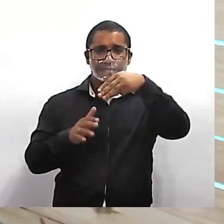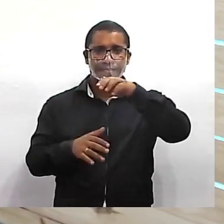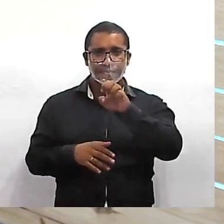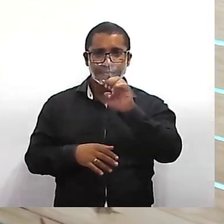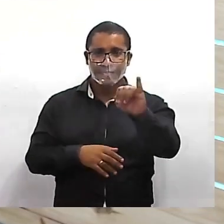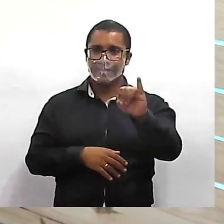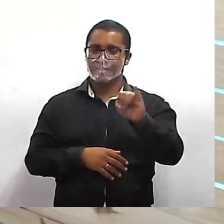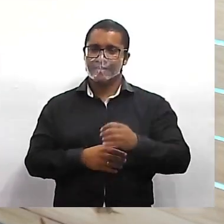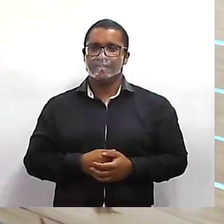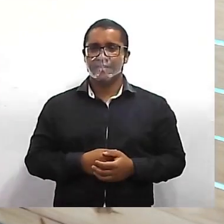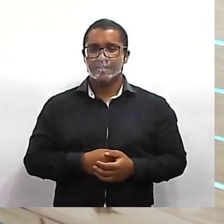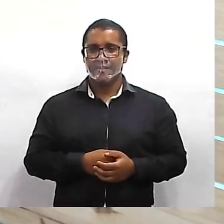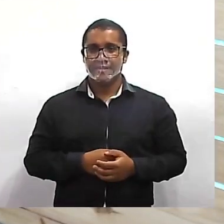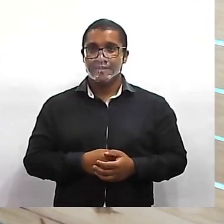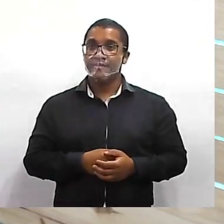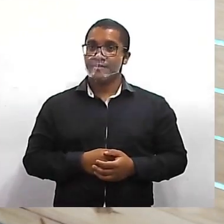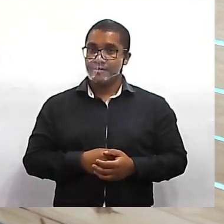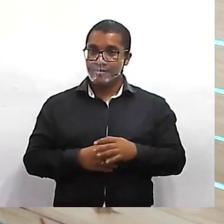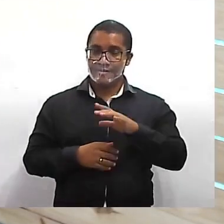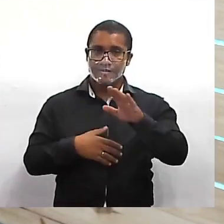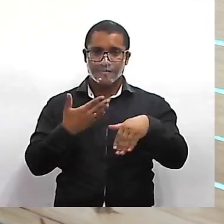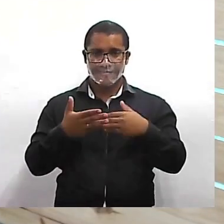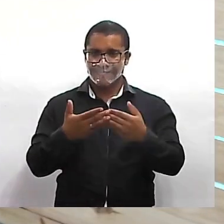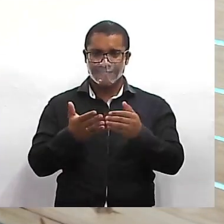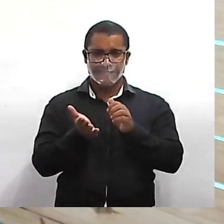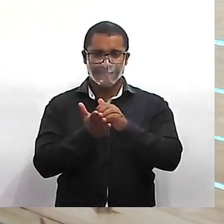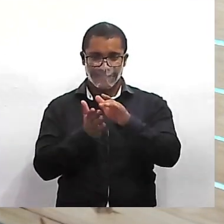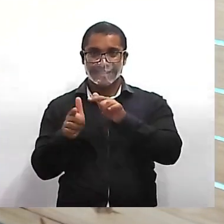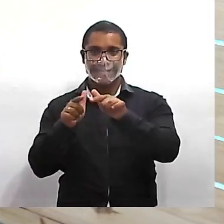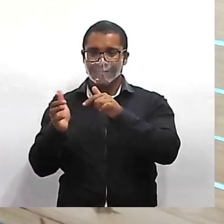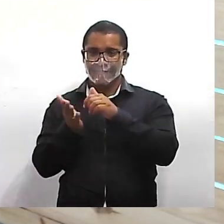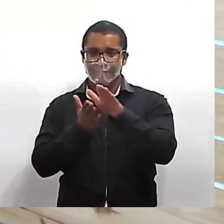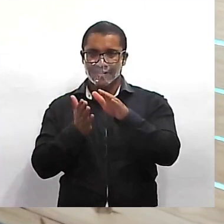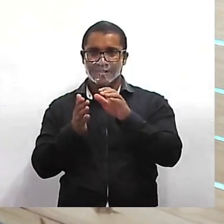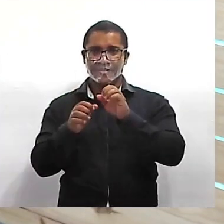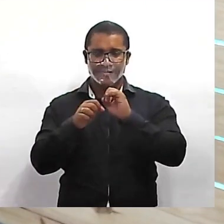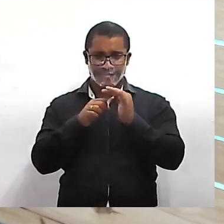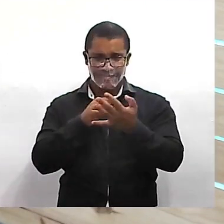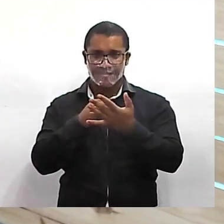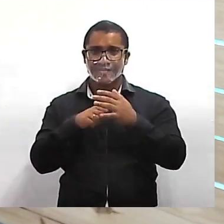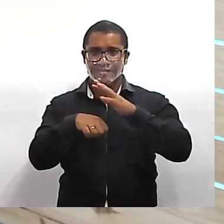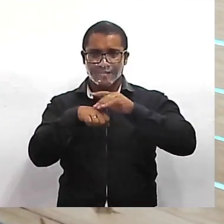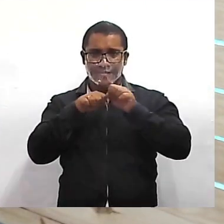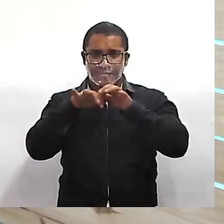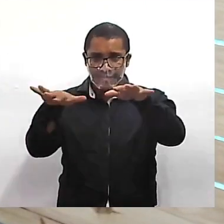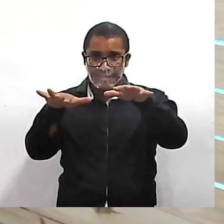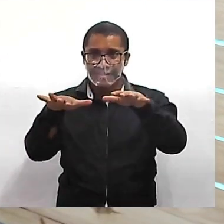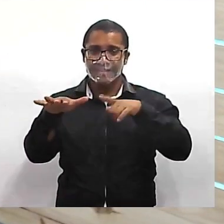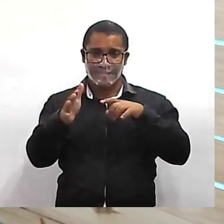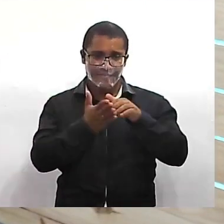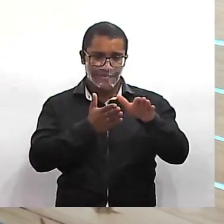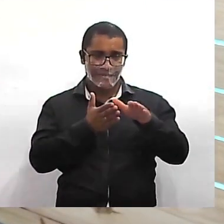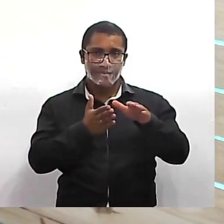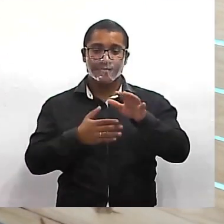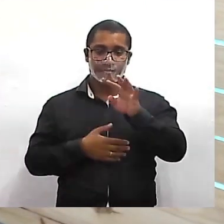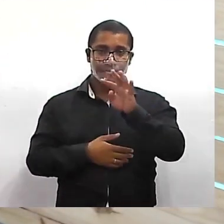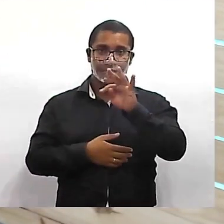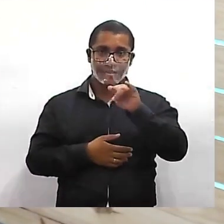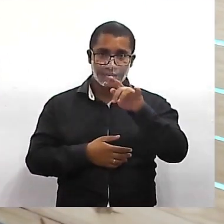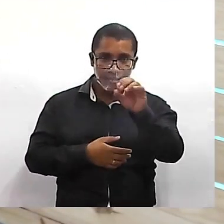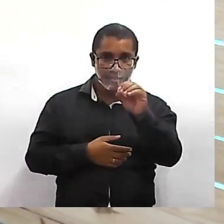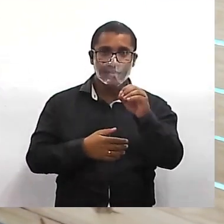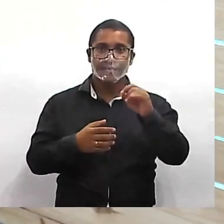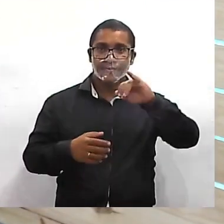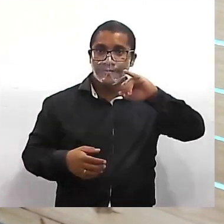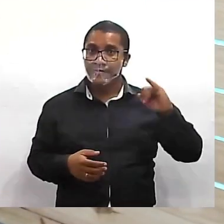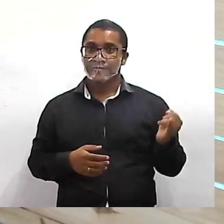MEI, após ficar desempregada durante a pandemia de coronavírus. Tiago aproveitou a crise